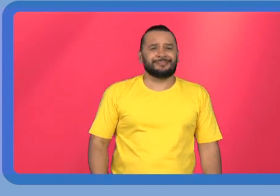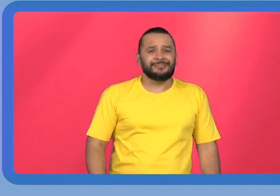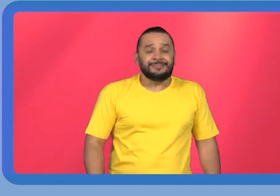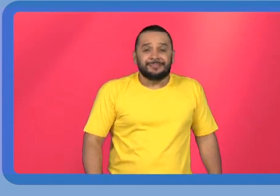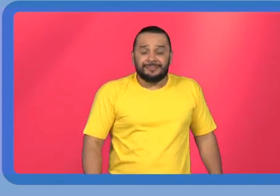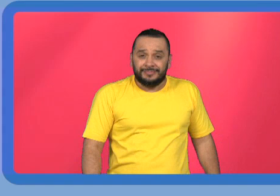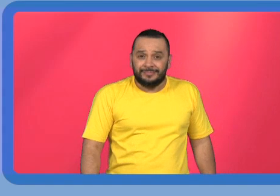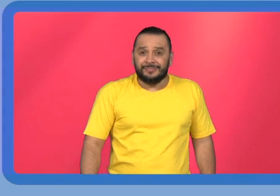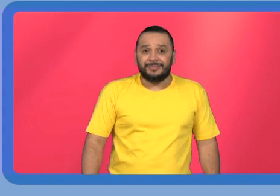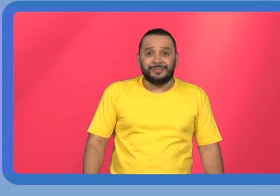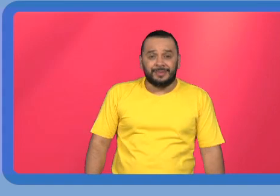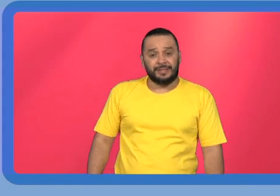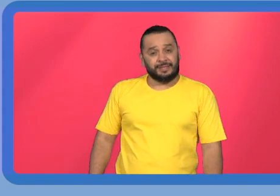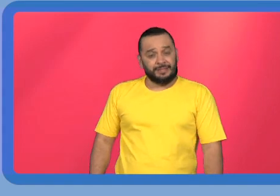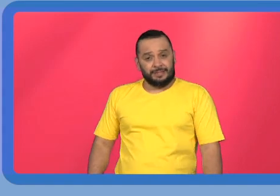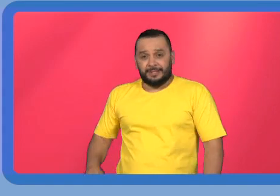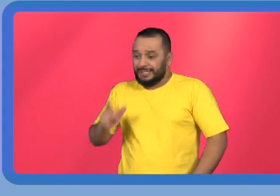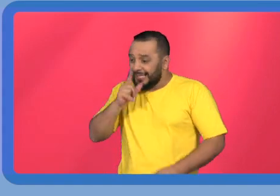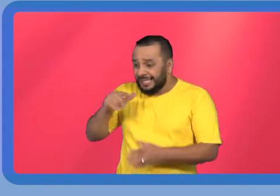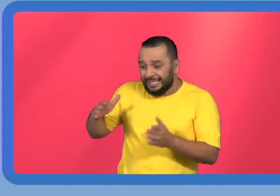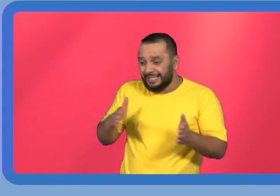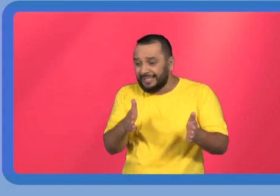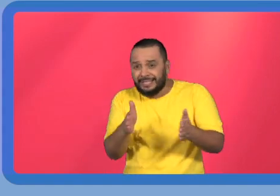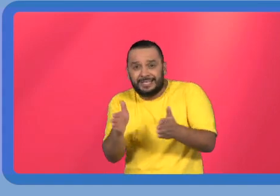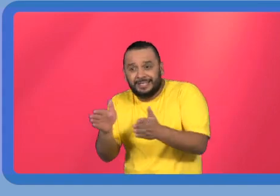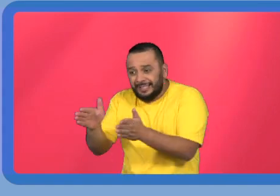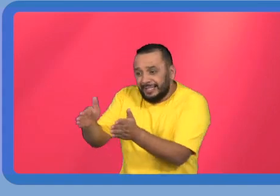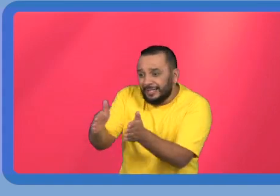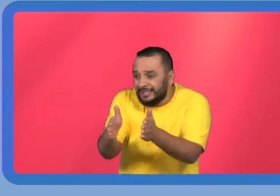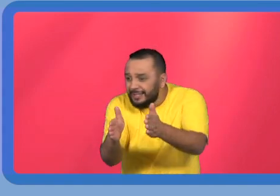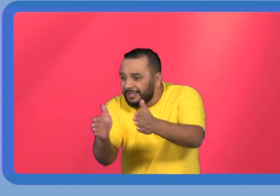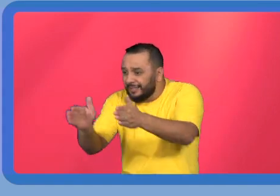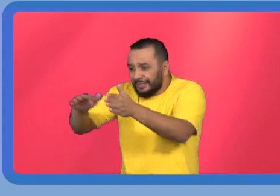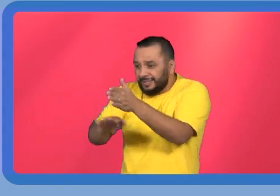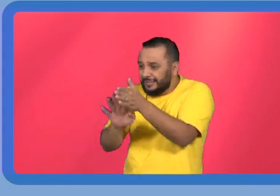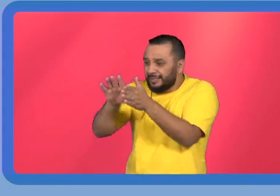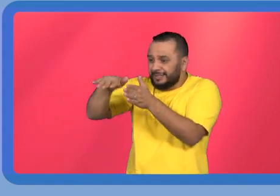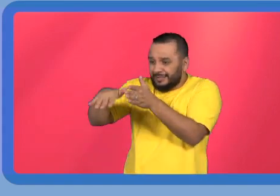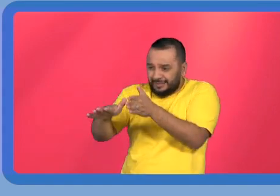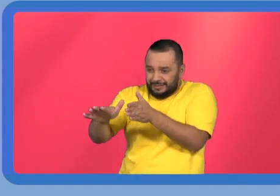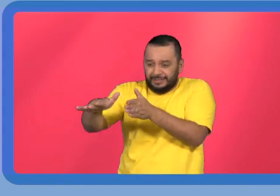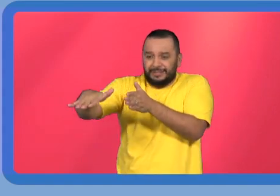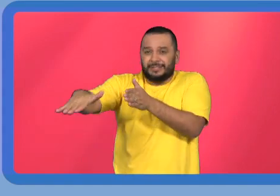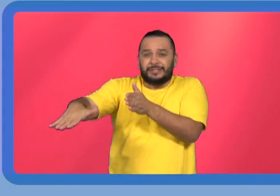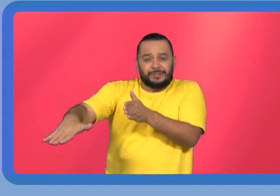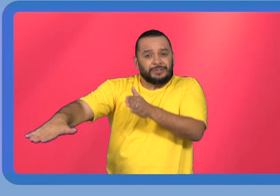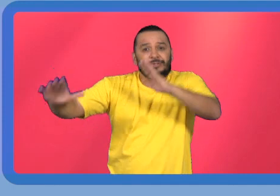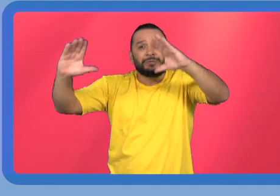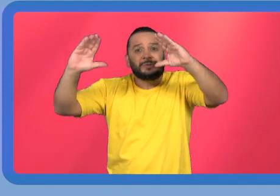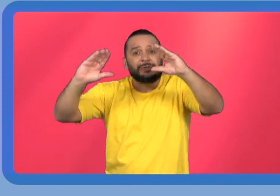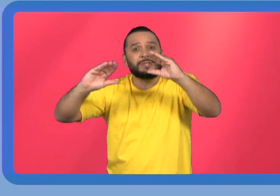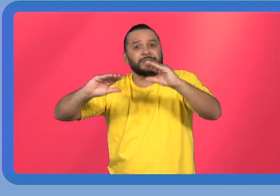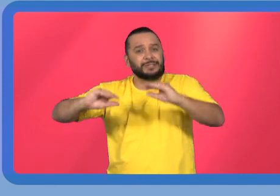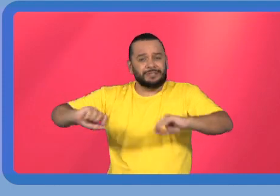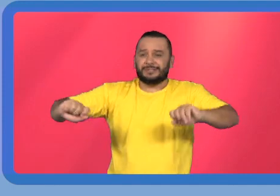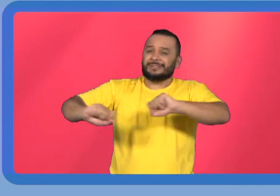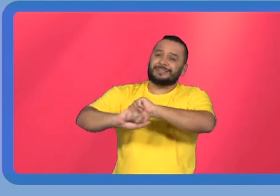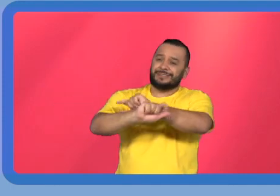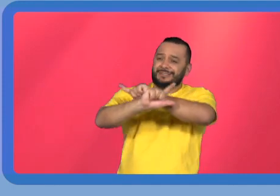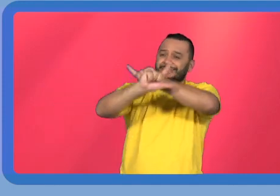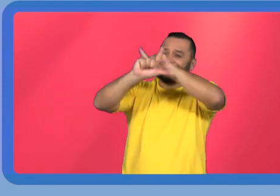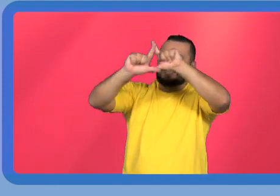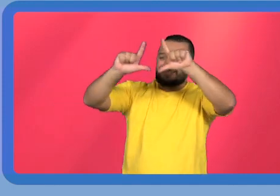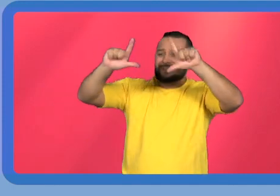O rio de São Francisco corre de noite e de dia. O rio de São Francisco corre